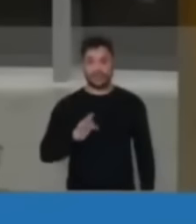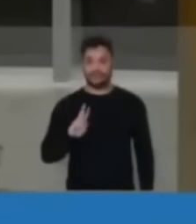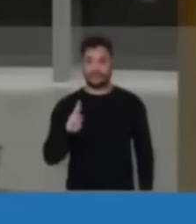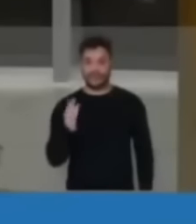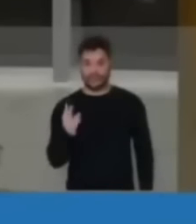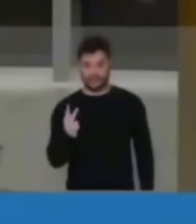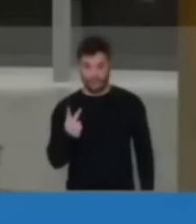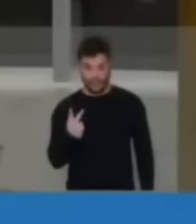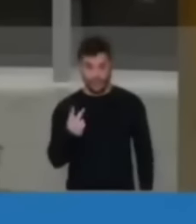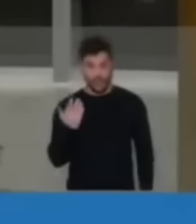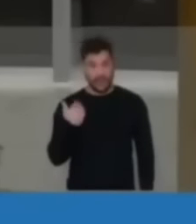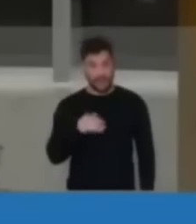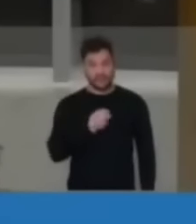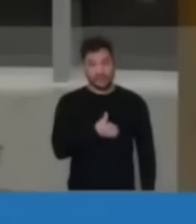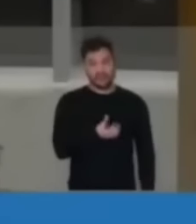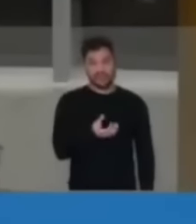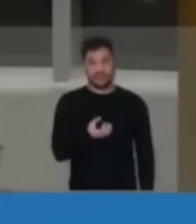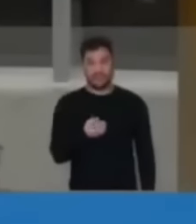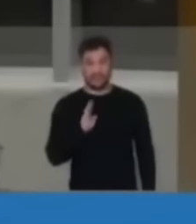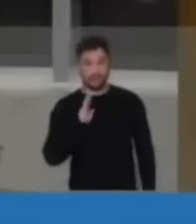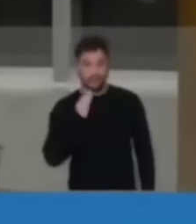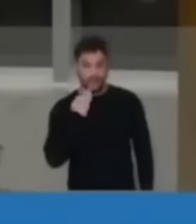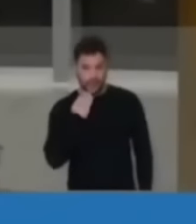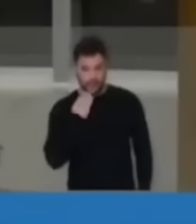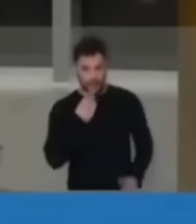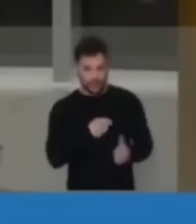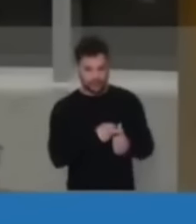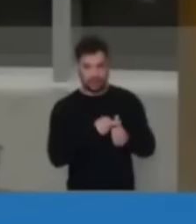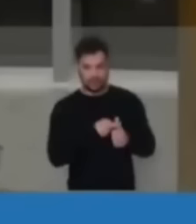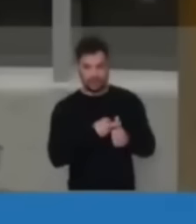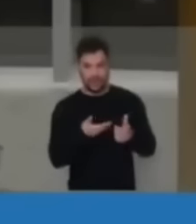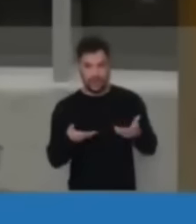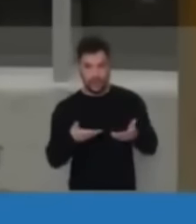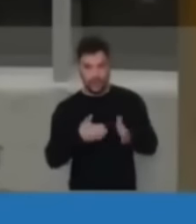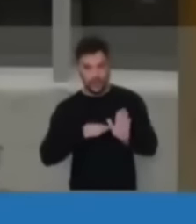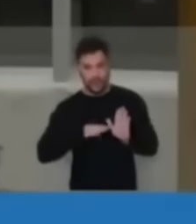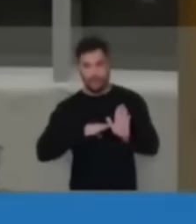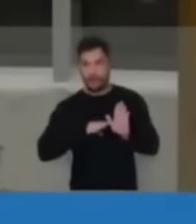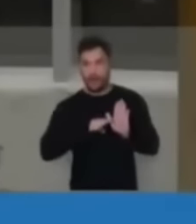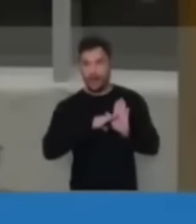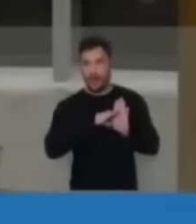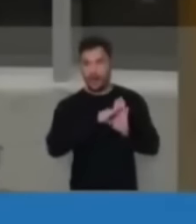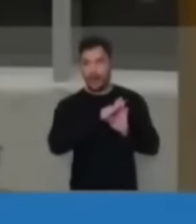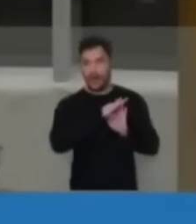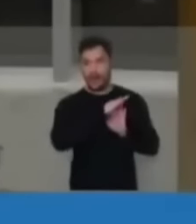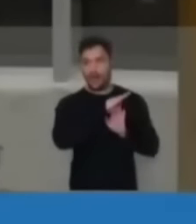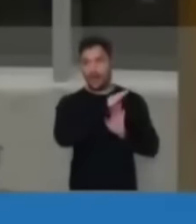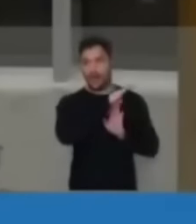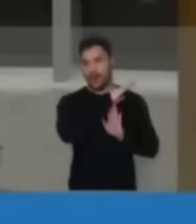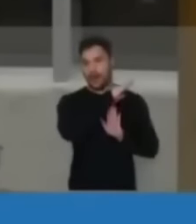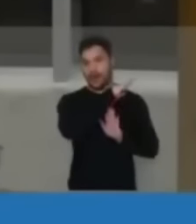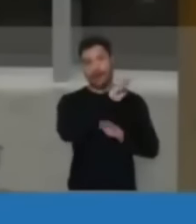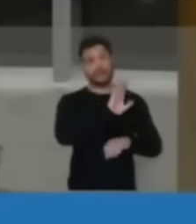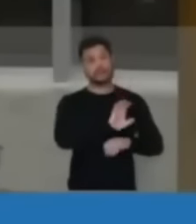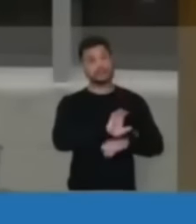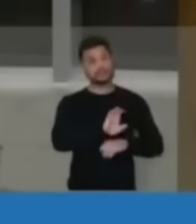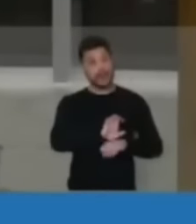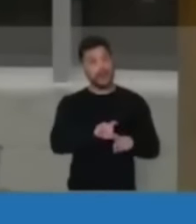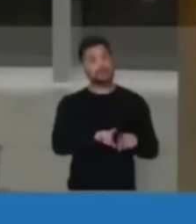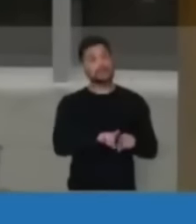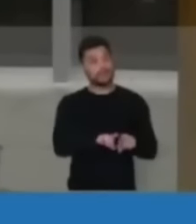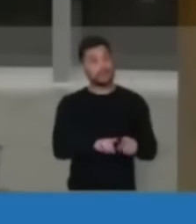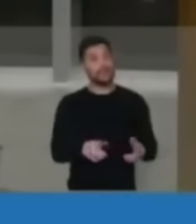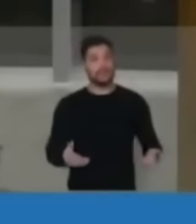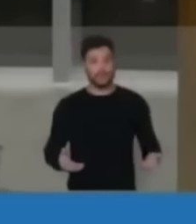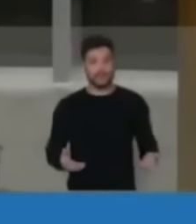bi. Ela cresce exponencialmente, nacionalmente e dos estados também. E